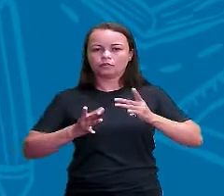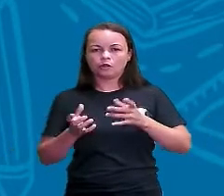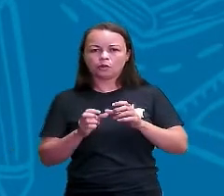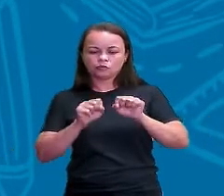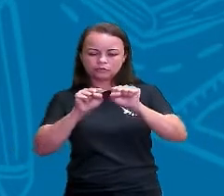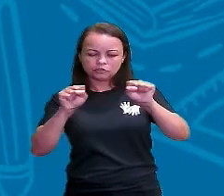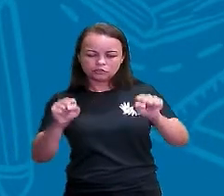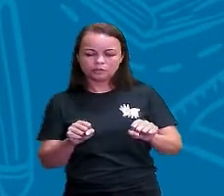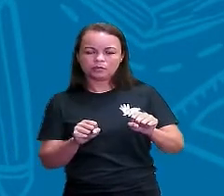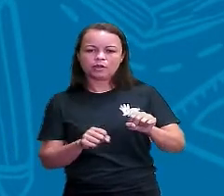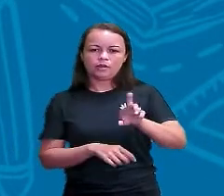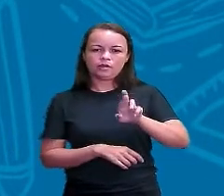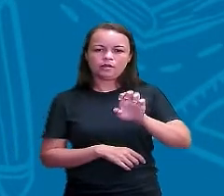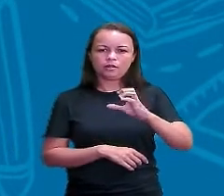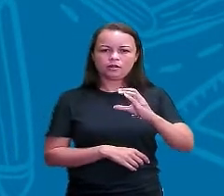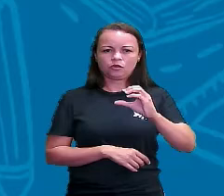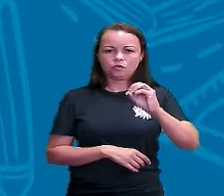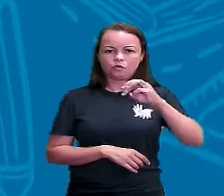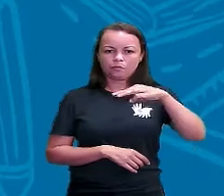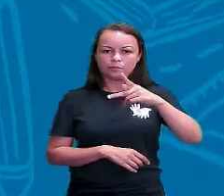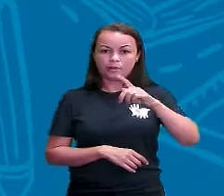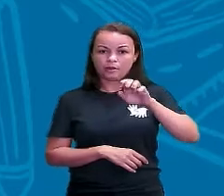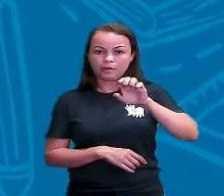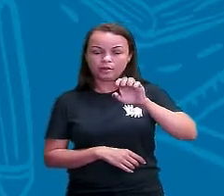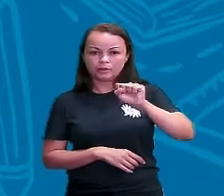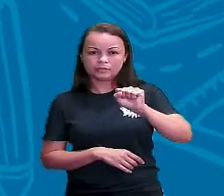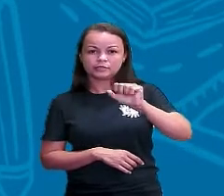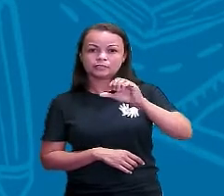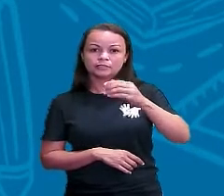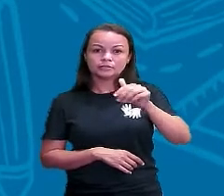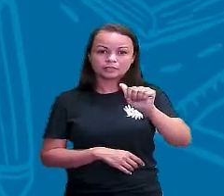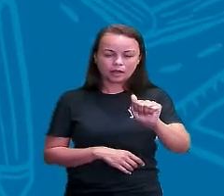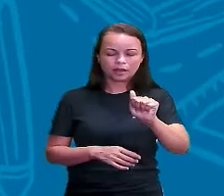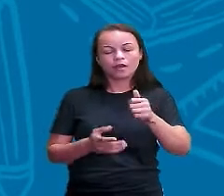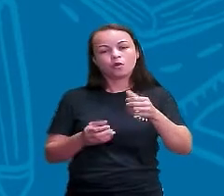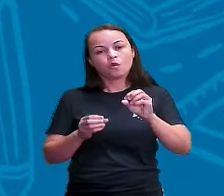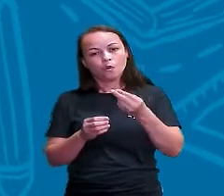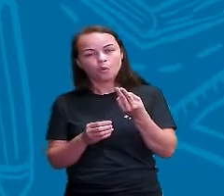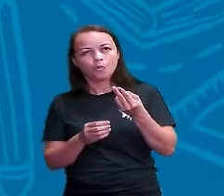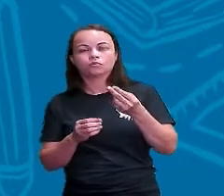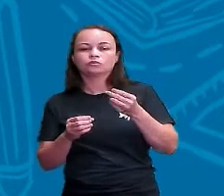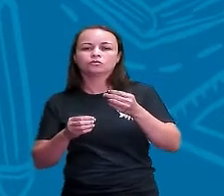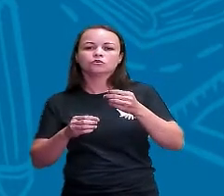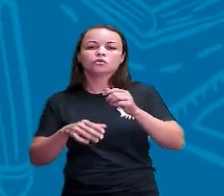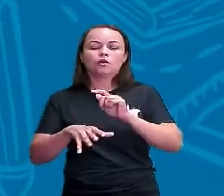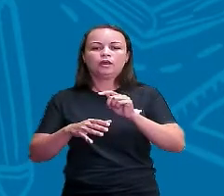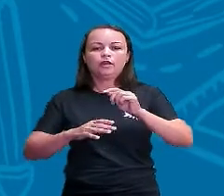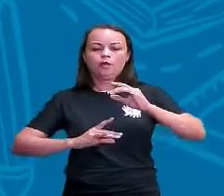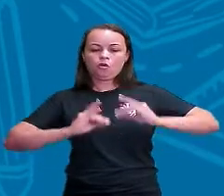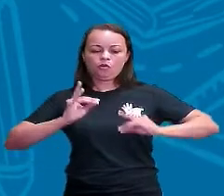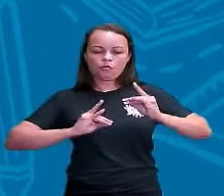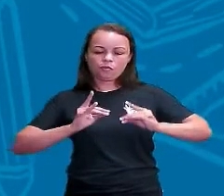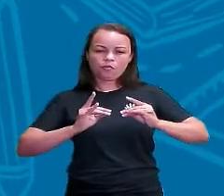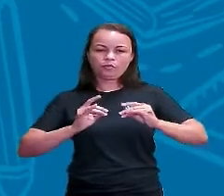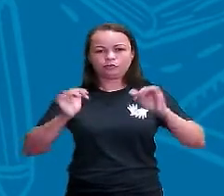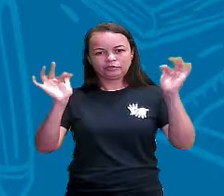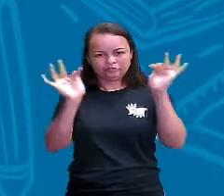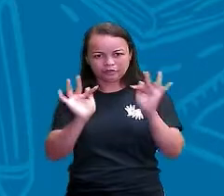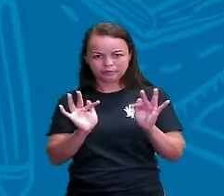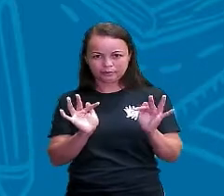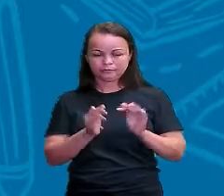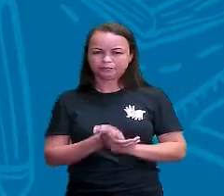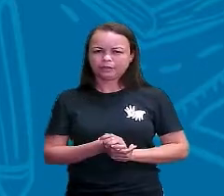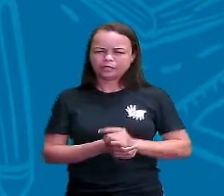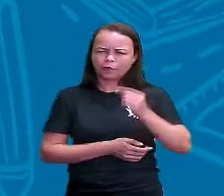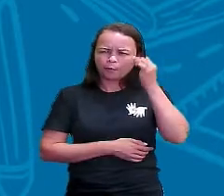recompensa ou também são chamados de hormônios da felicidade. E eu queria deixar aqui muito claro, gente, que a semântica, a ideia do que é felicidade